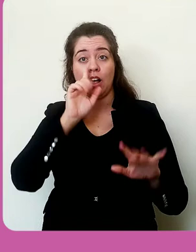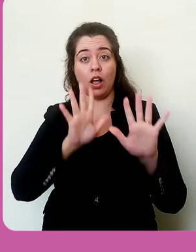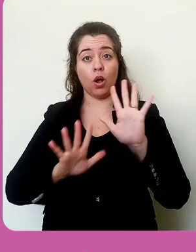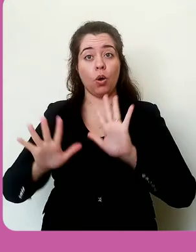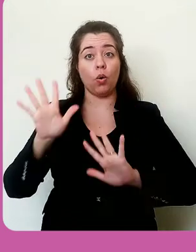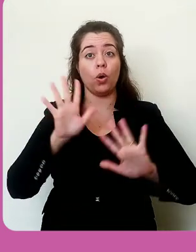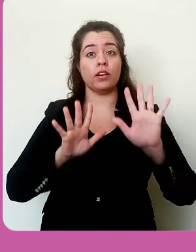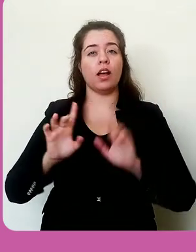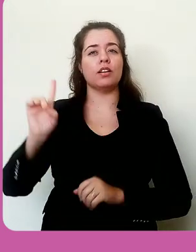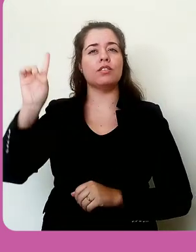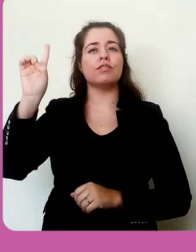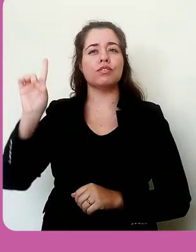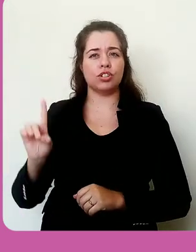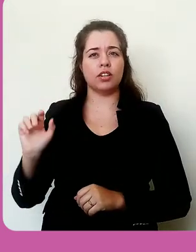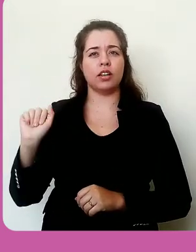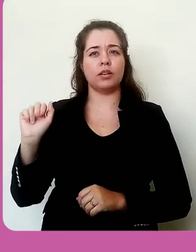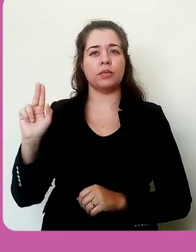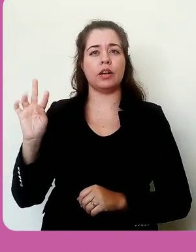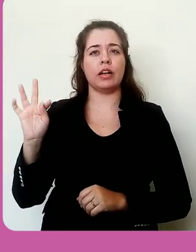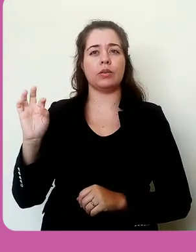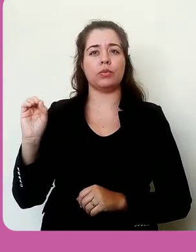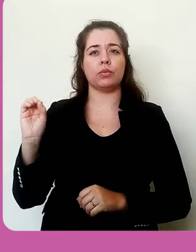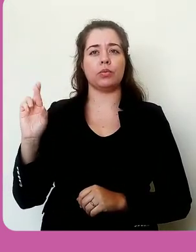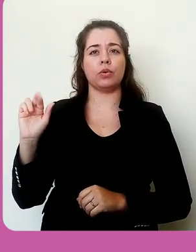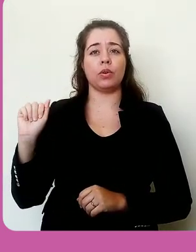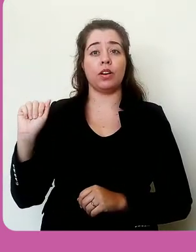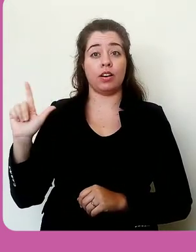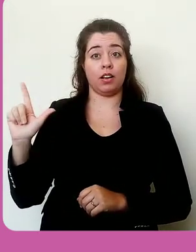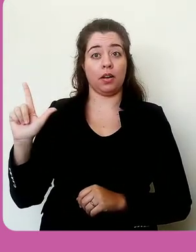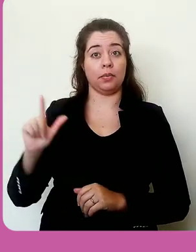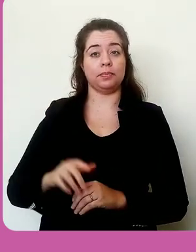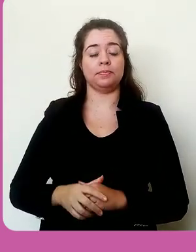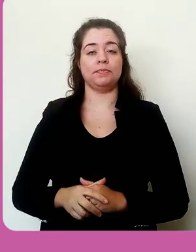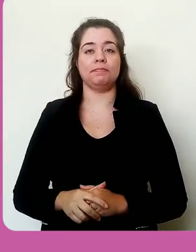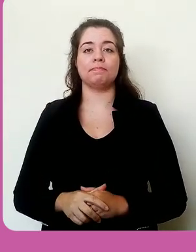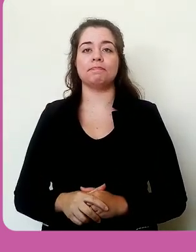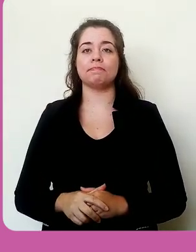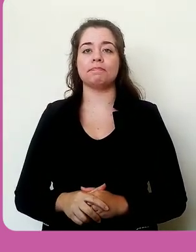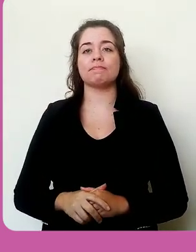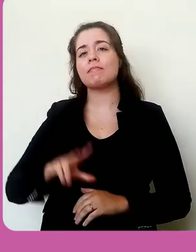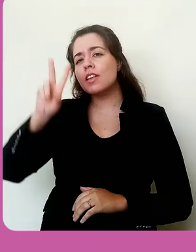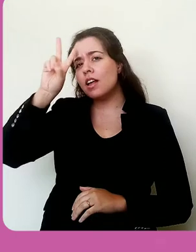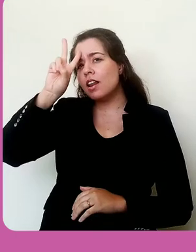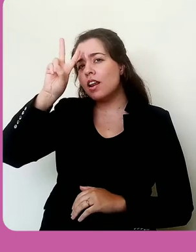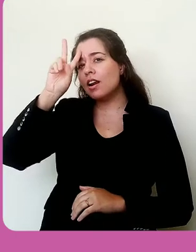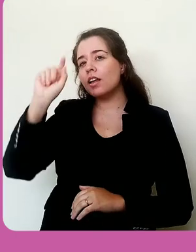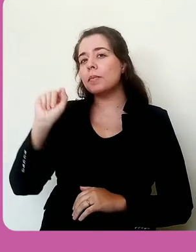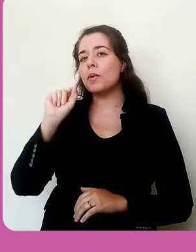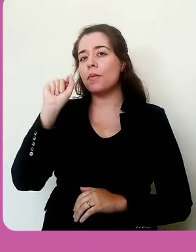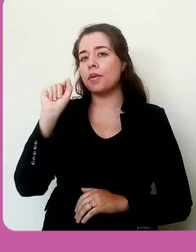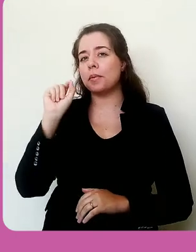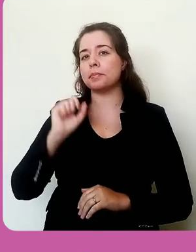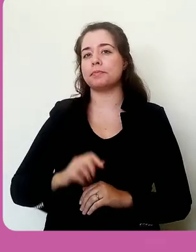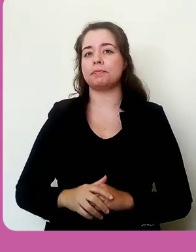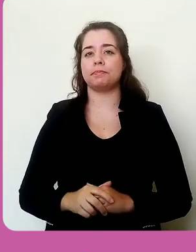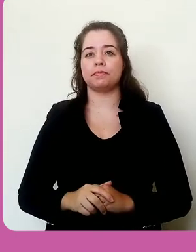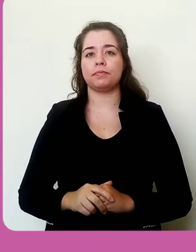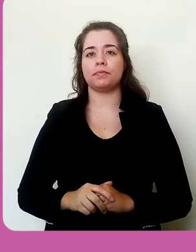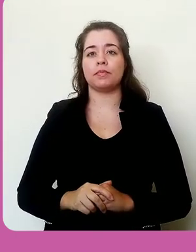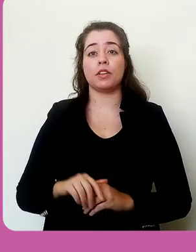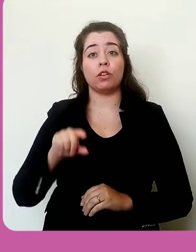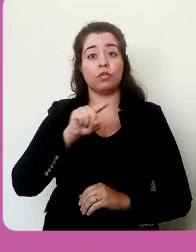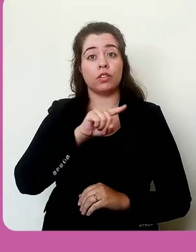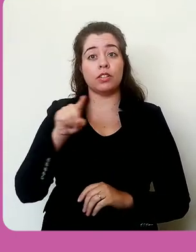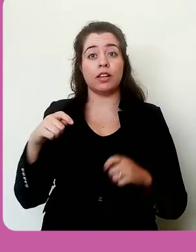Lembre-se sempre que vocês devem estar no modo edição, certo? Bom, a minha ideia então